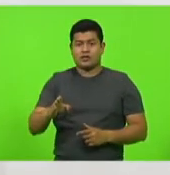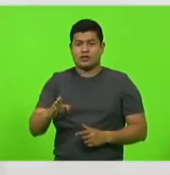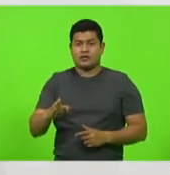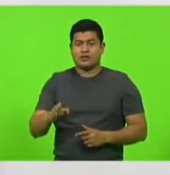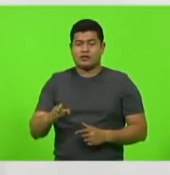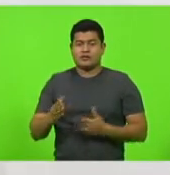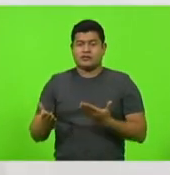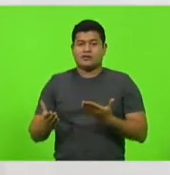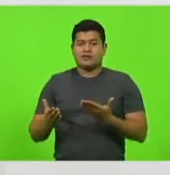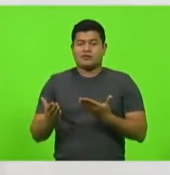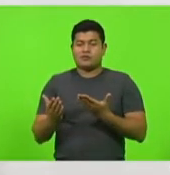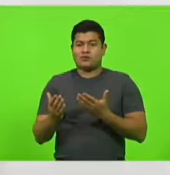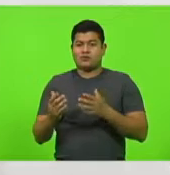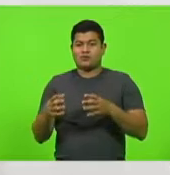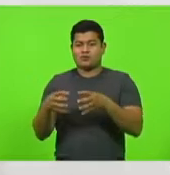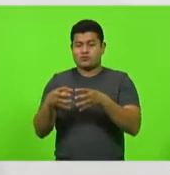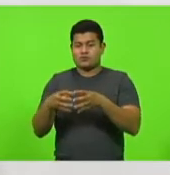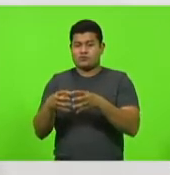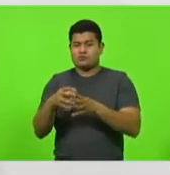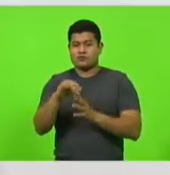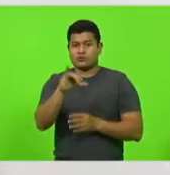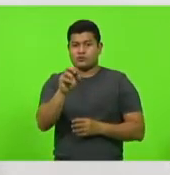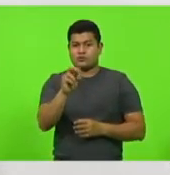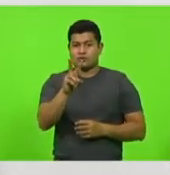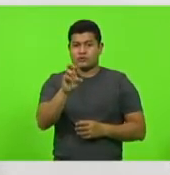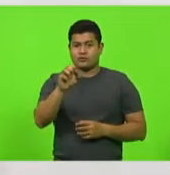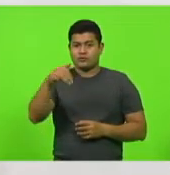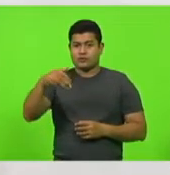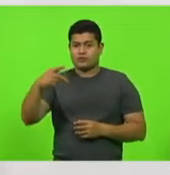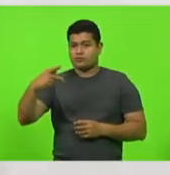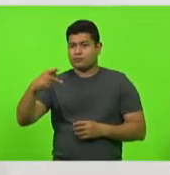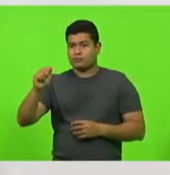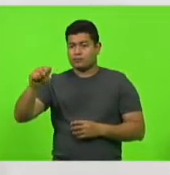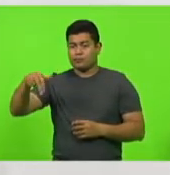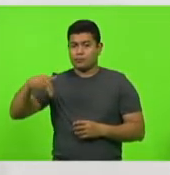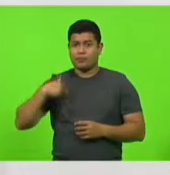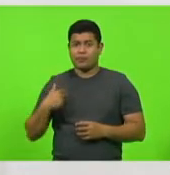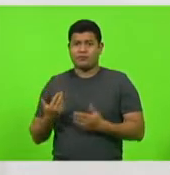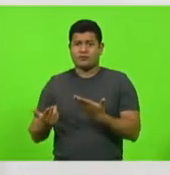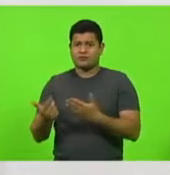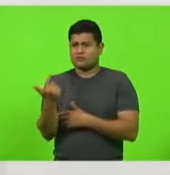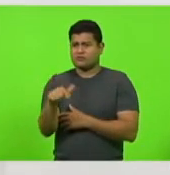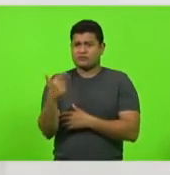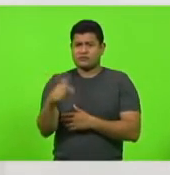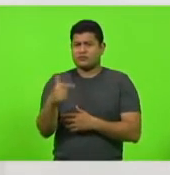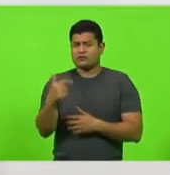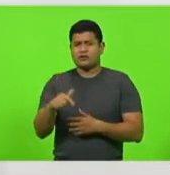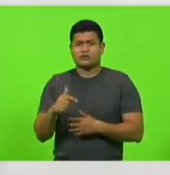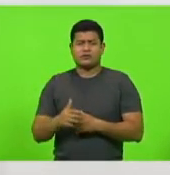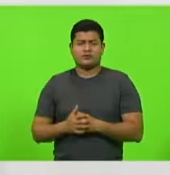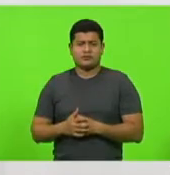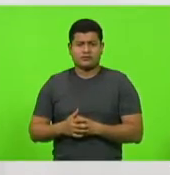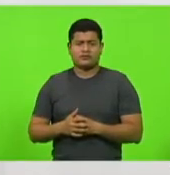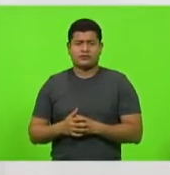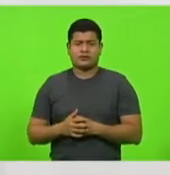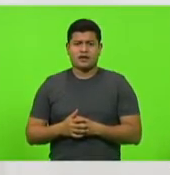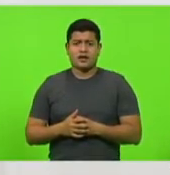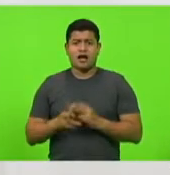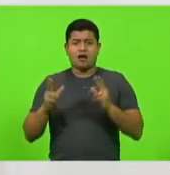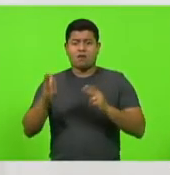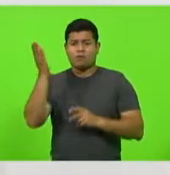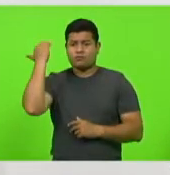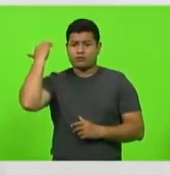Pan. Isso não existe desde que o regime militar proíba o bispo, ou proibira o bispo Dom Helder Câmara de